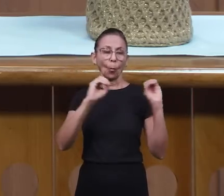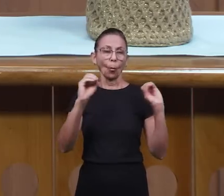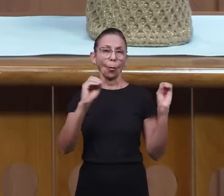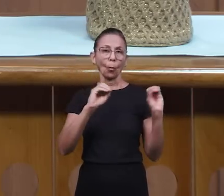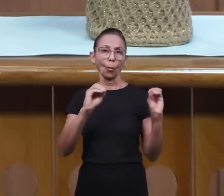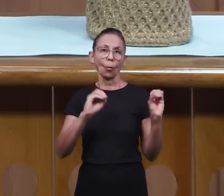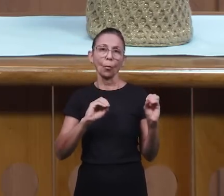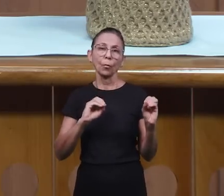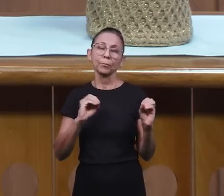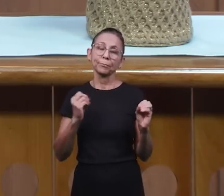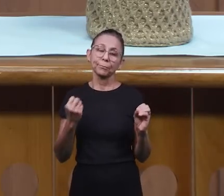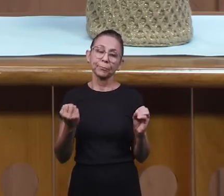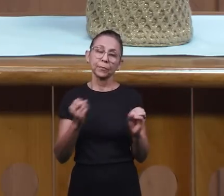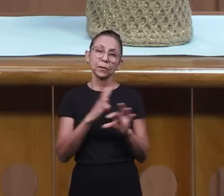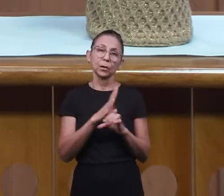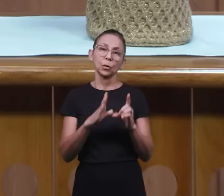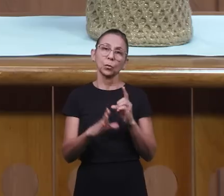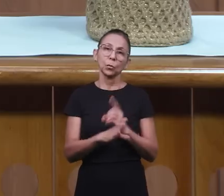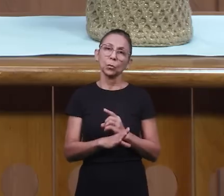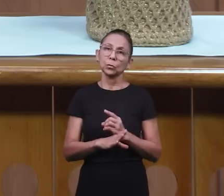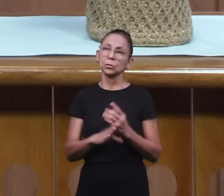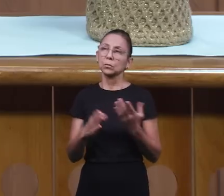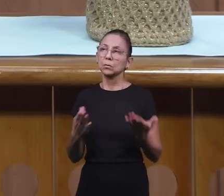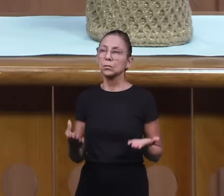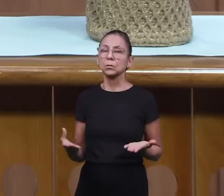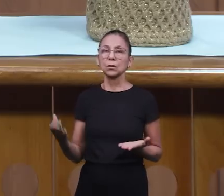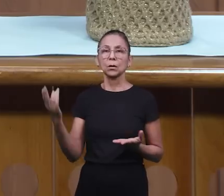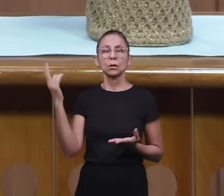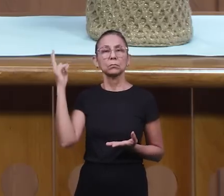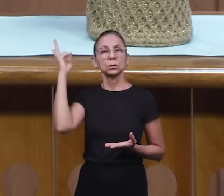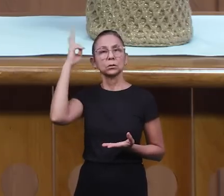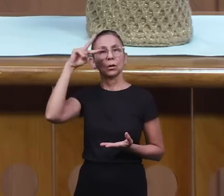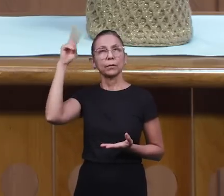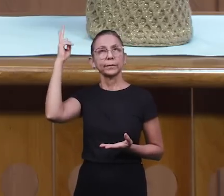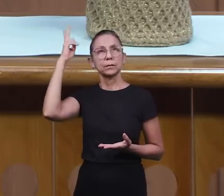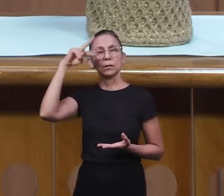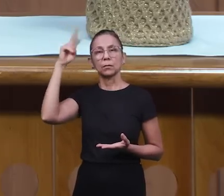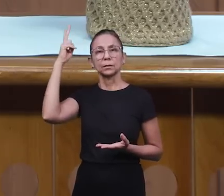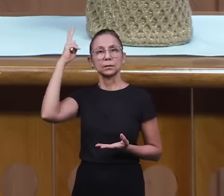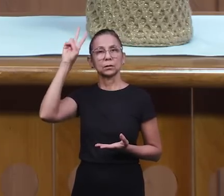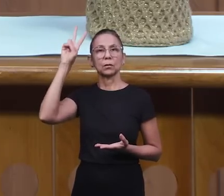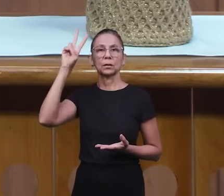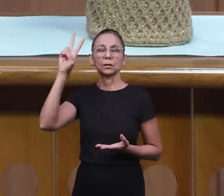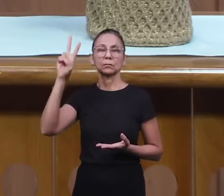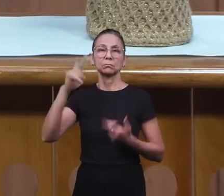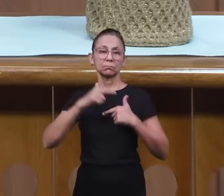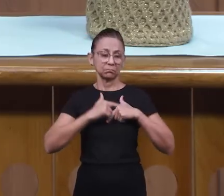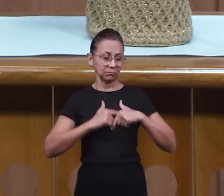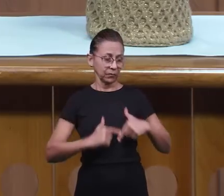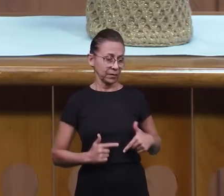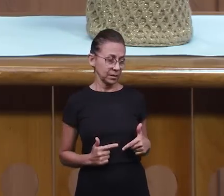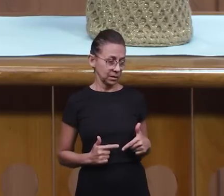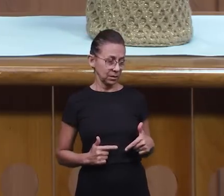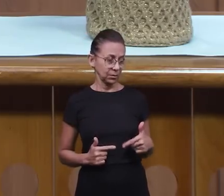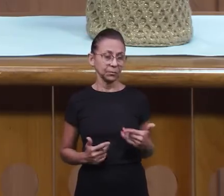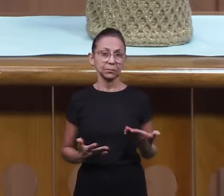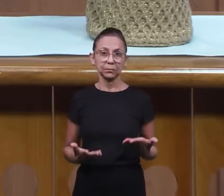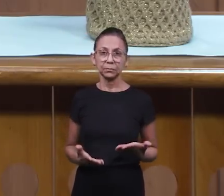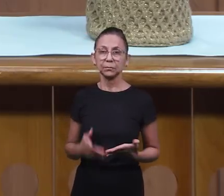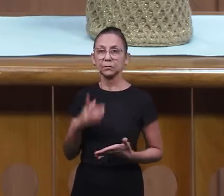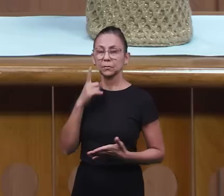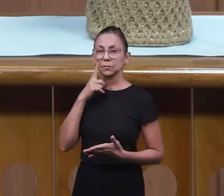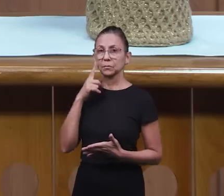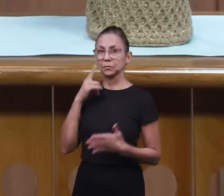um culto baseado em argumentos, letra, aquilo que mata. Aí, a respeito desse culto que agrada ao